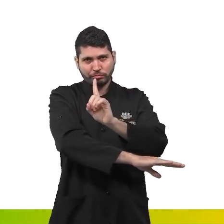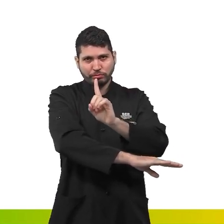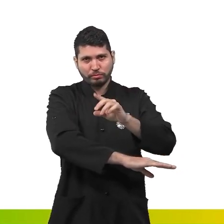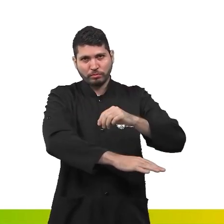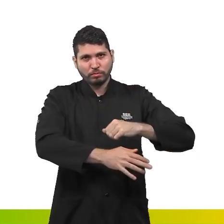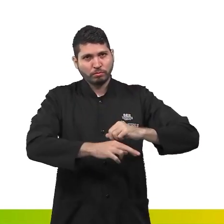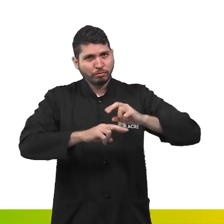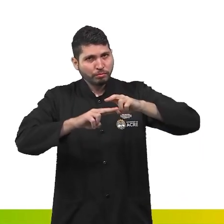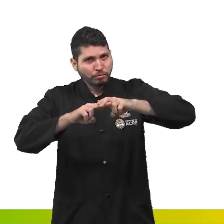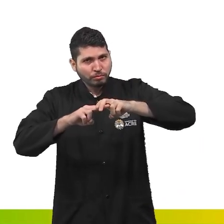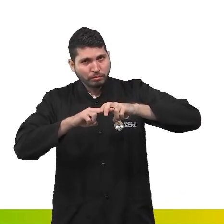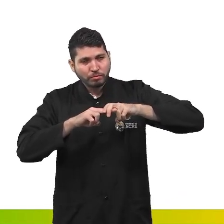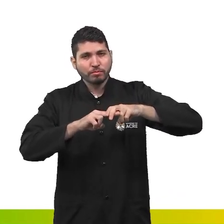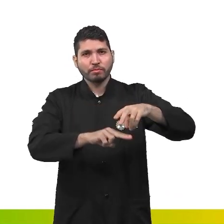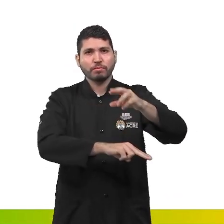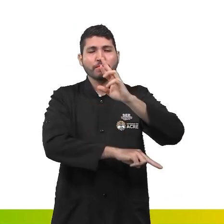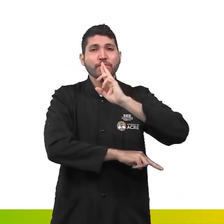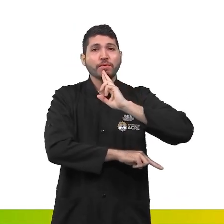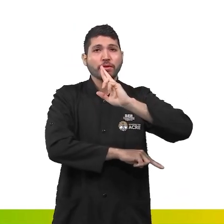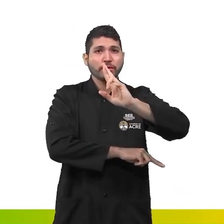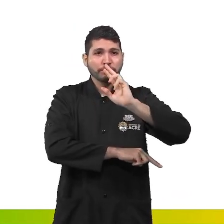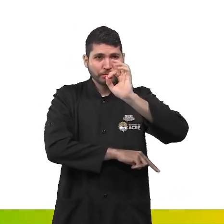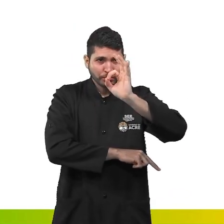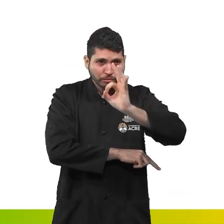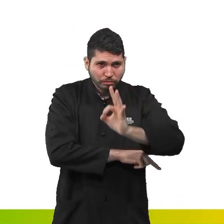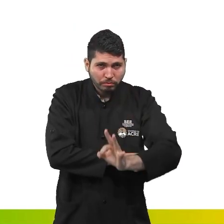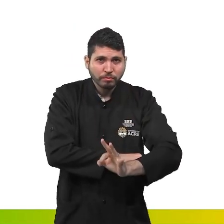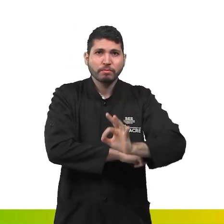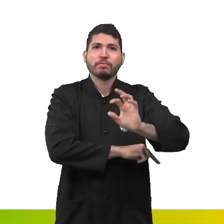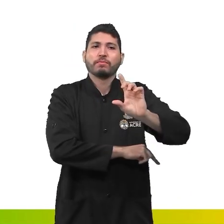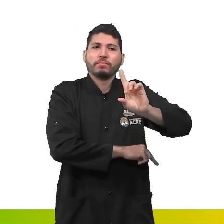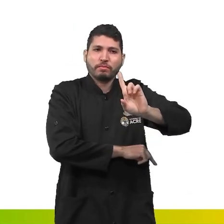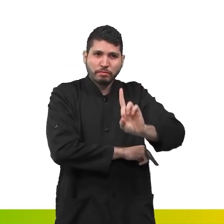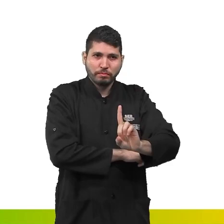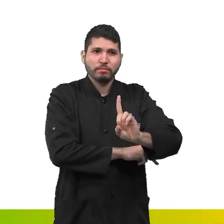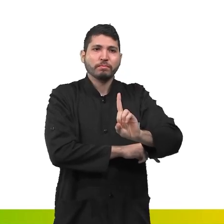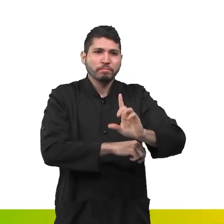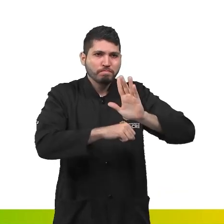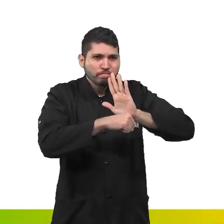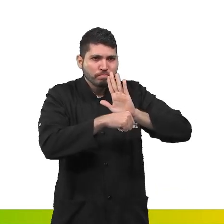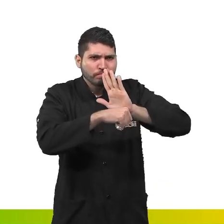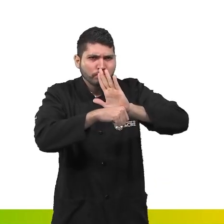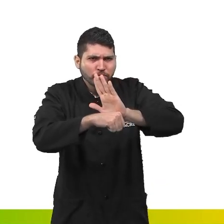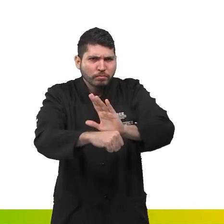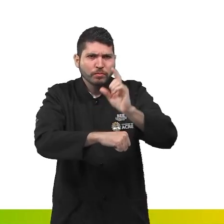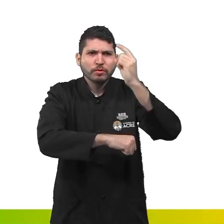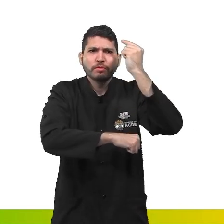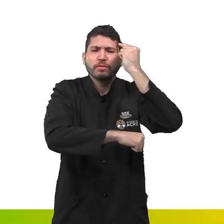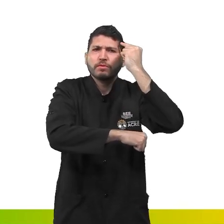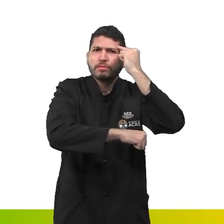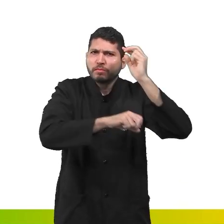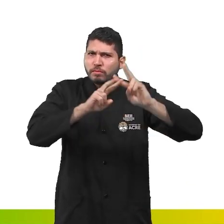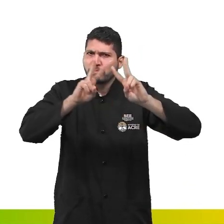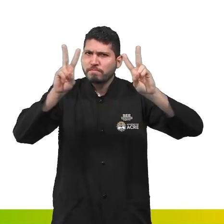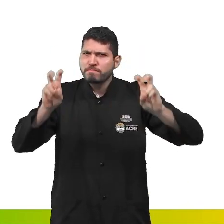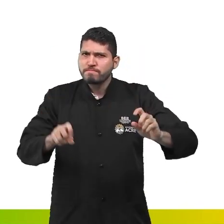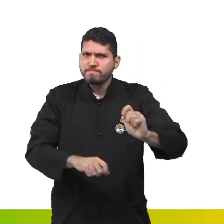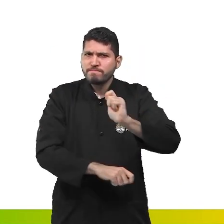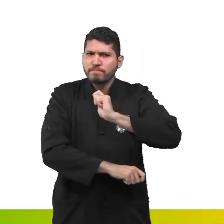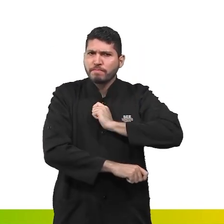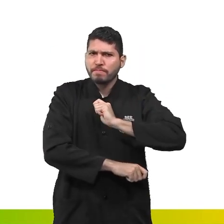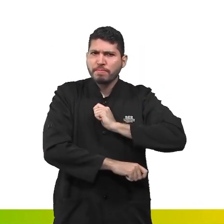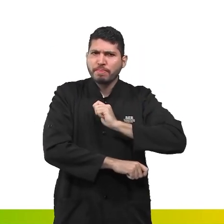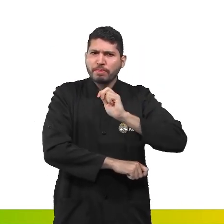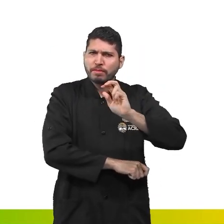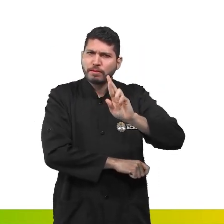resposta correta a essa questão é a letra D, contribuiu para o questionamento, sobre